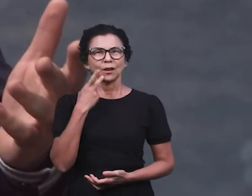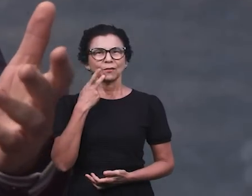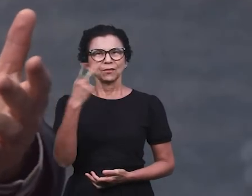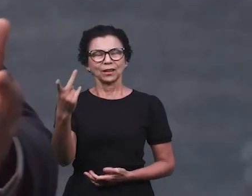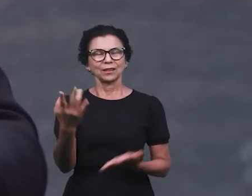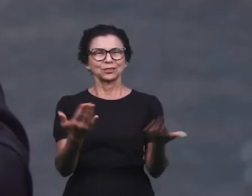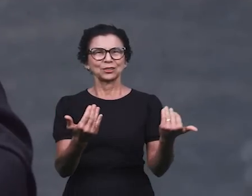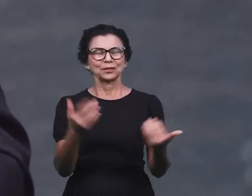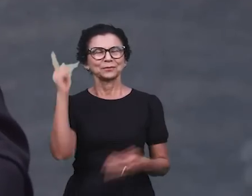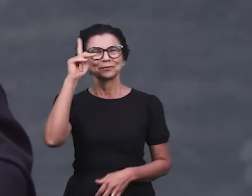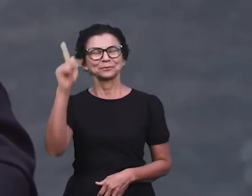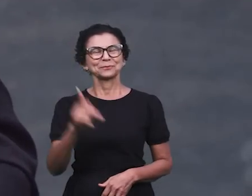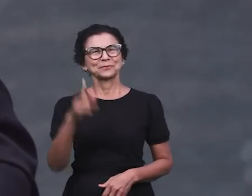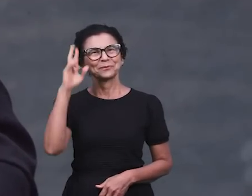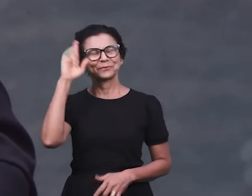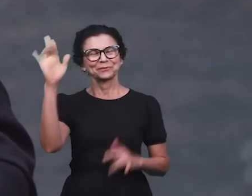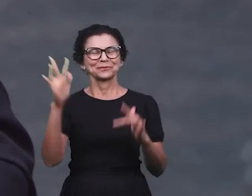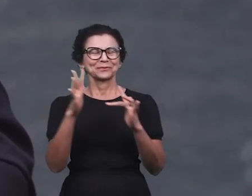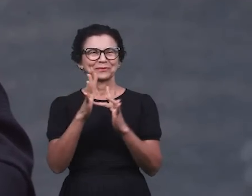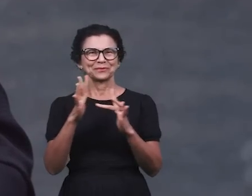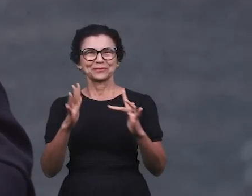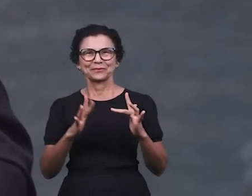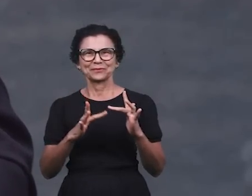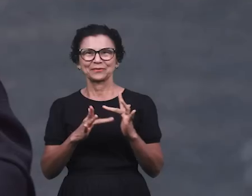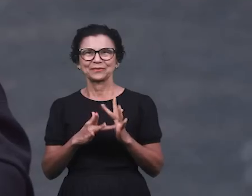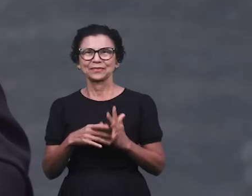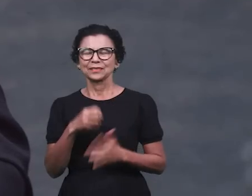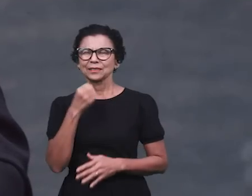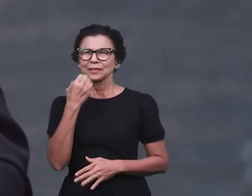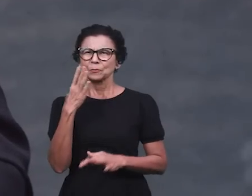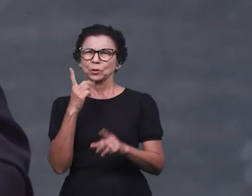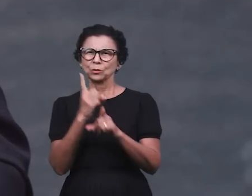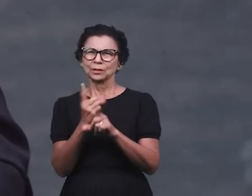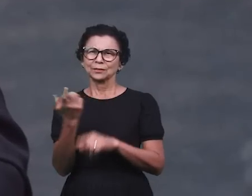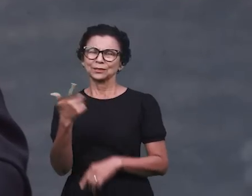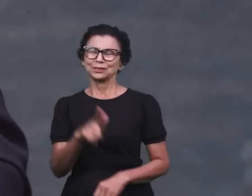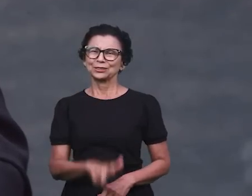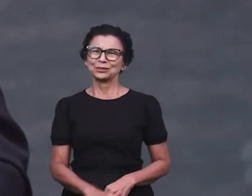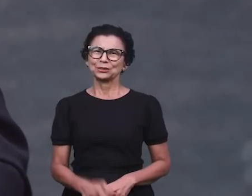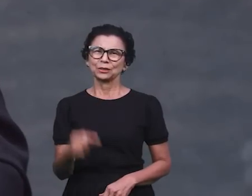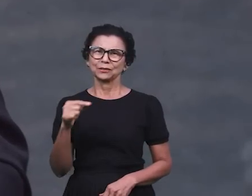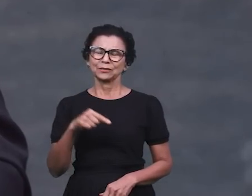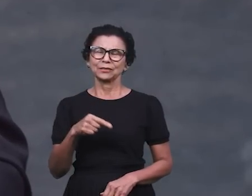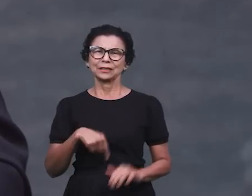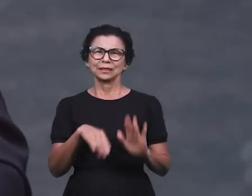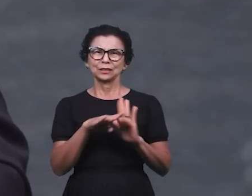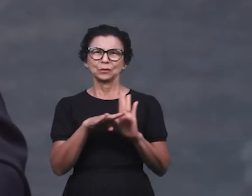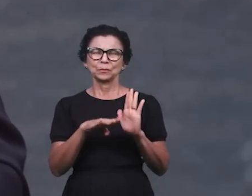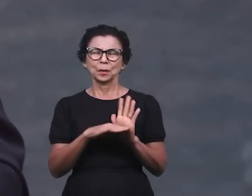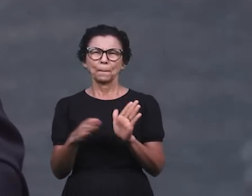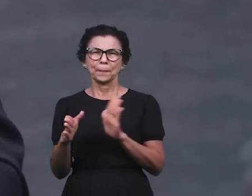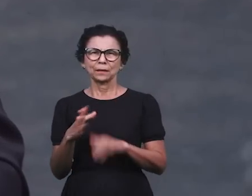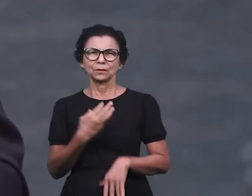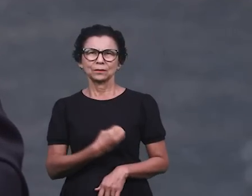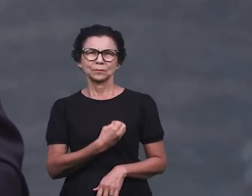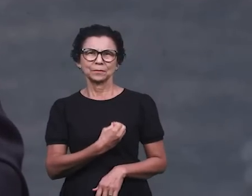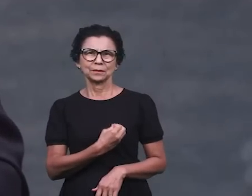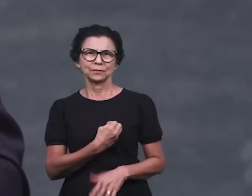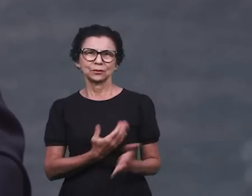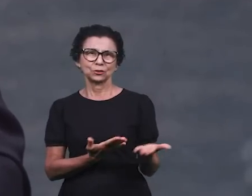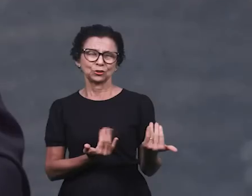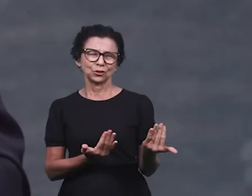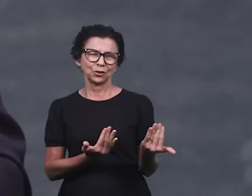Fala, jovem, a paz do Senhor Jesus. Que bom encontrar com você de novo aqui no programa Os Dias da Minha